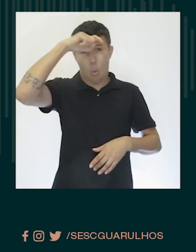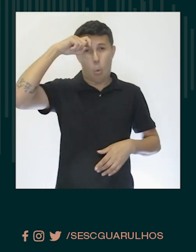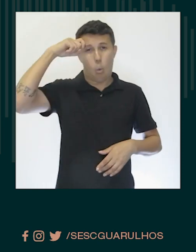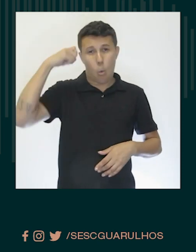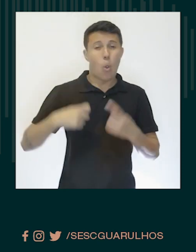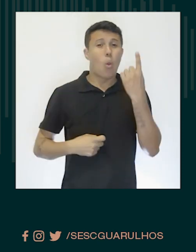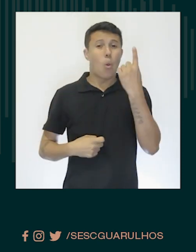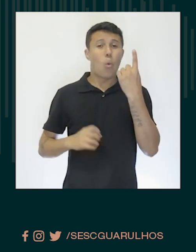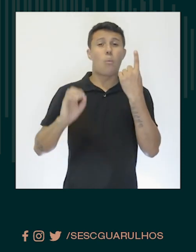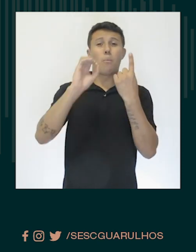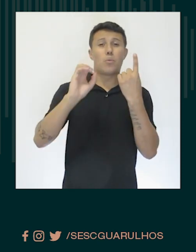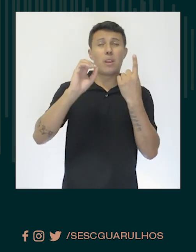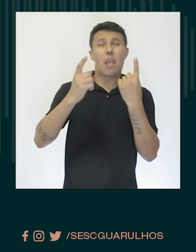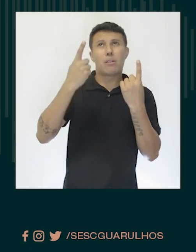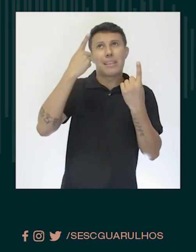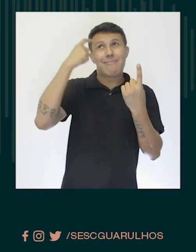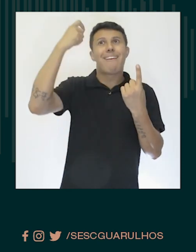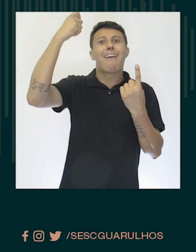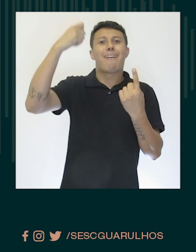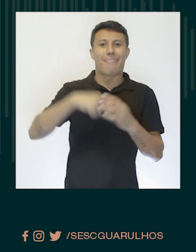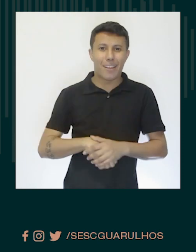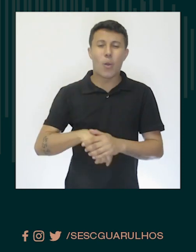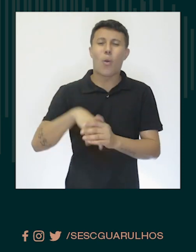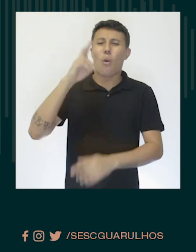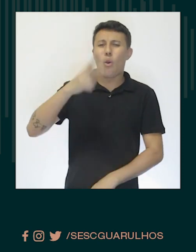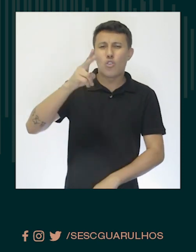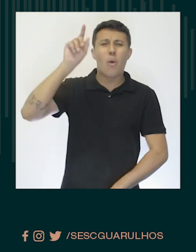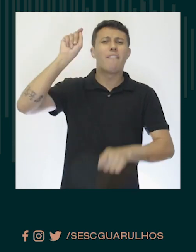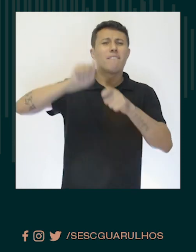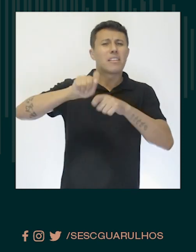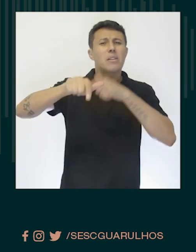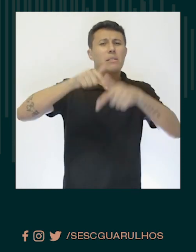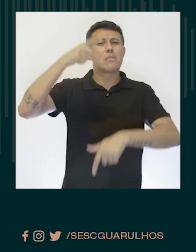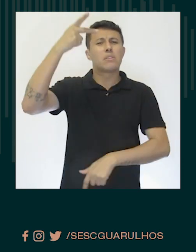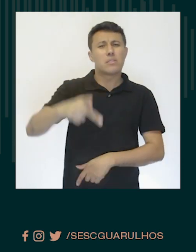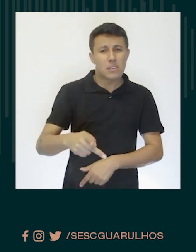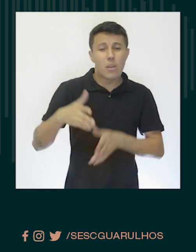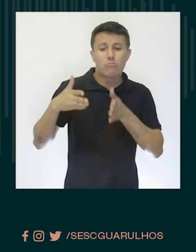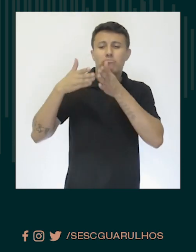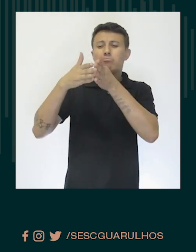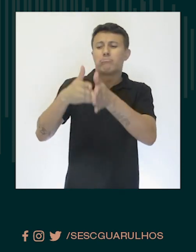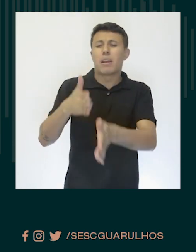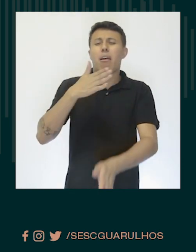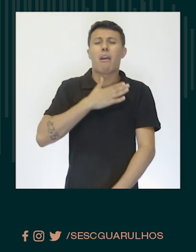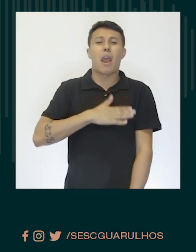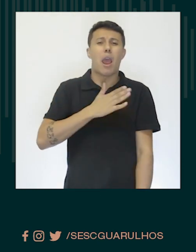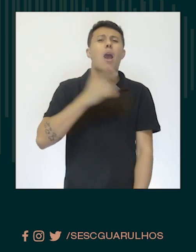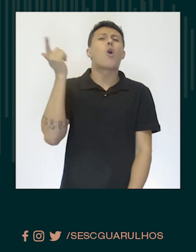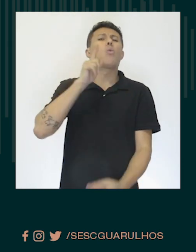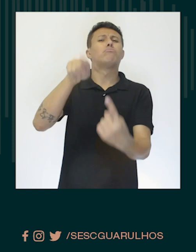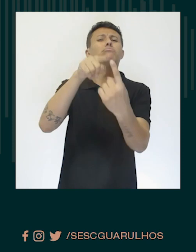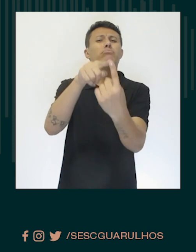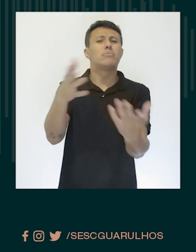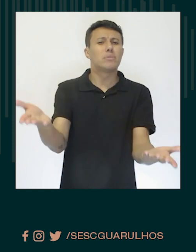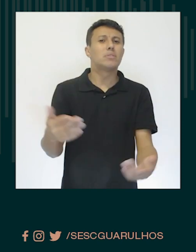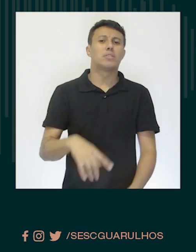É, continue fazendo as suas coisas, tenta manter um ritmo e você vai chegar lá de pouquinho em pouquinho, a gente vai construindo, tá ligado? E